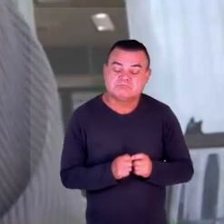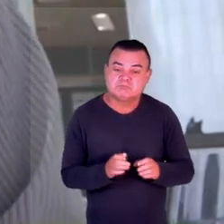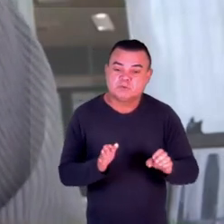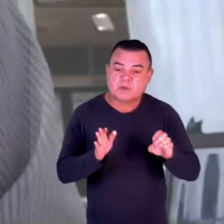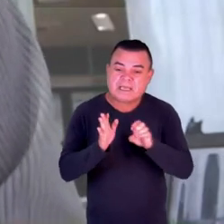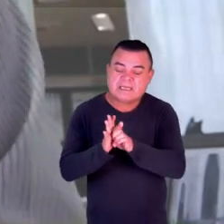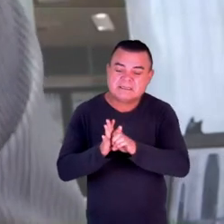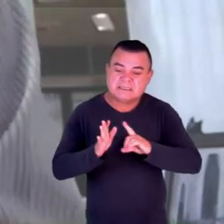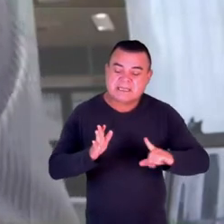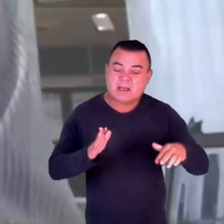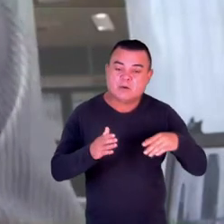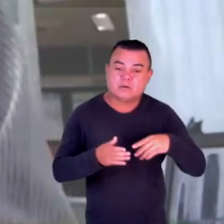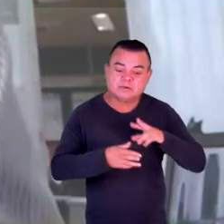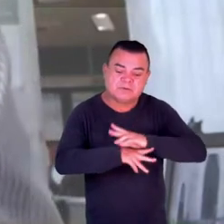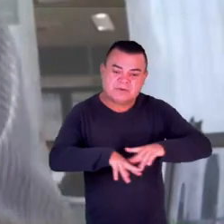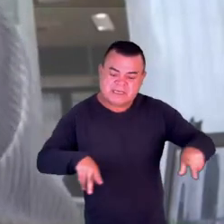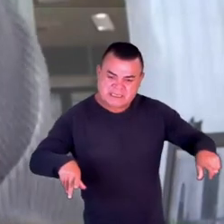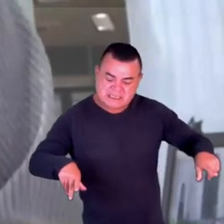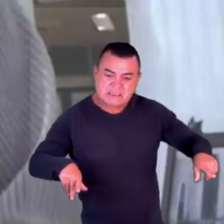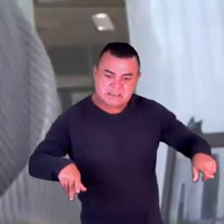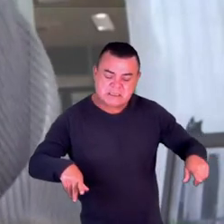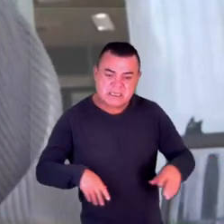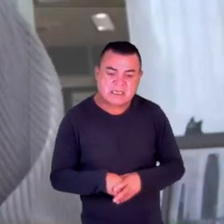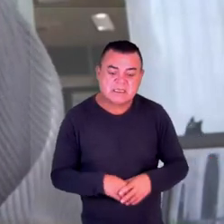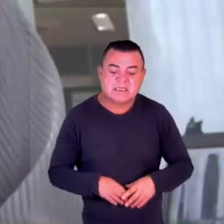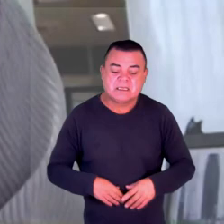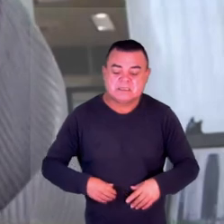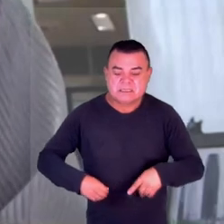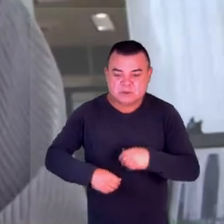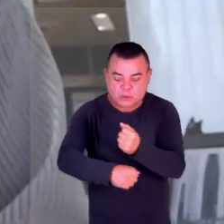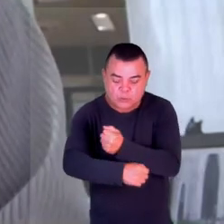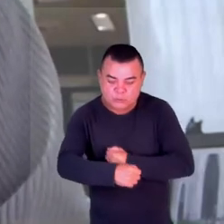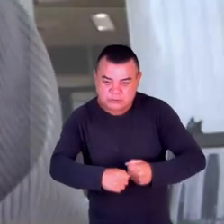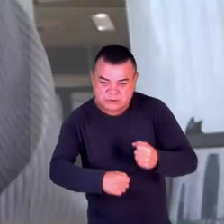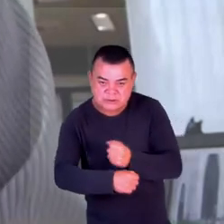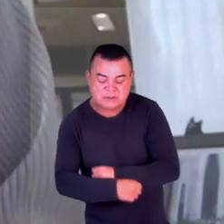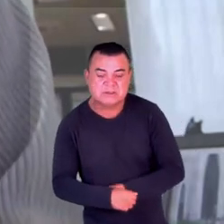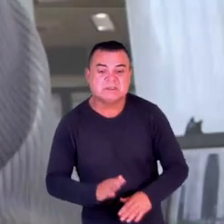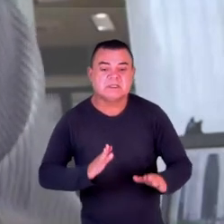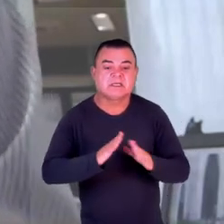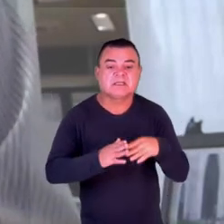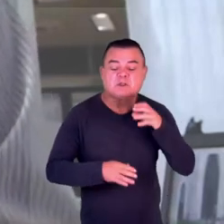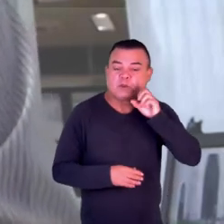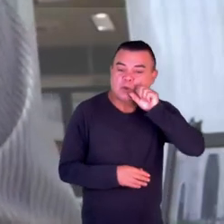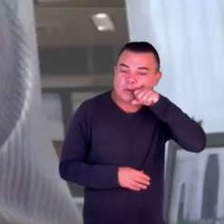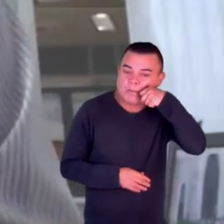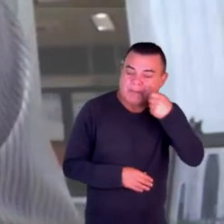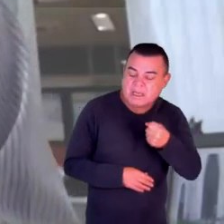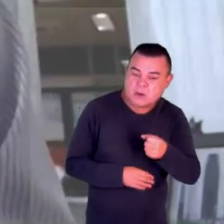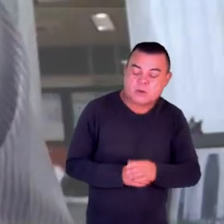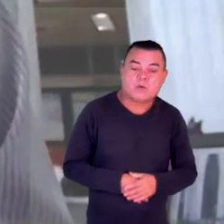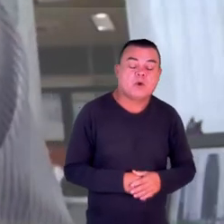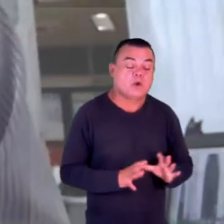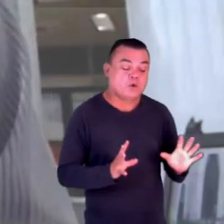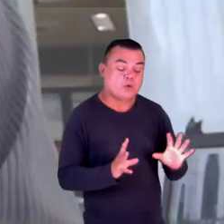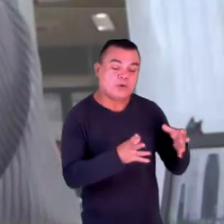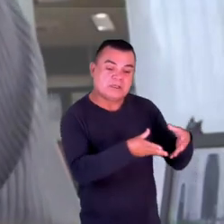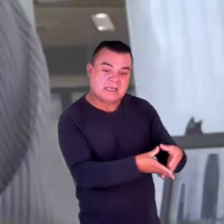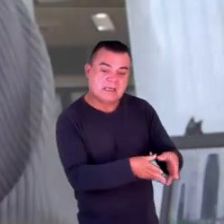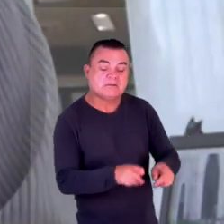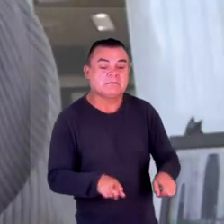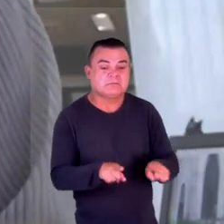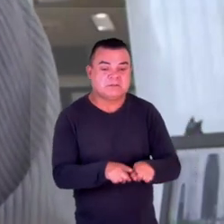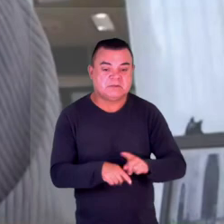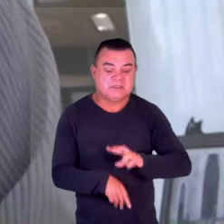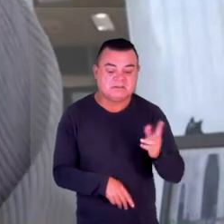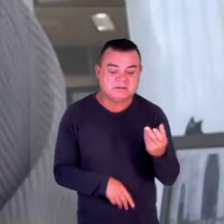tratam da das cozinhas e panificadoras comunitárias que trata das Hortas comunitárias urbanas e e